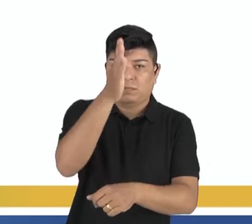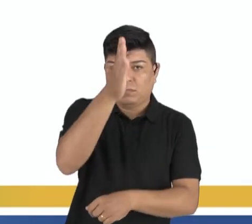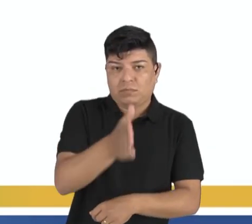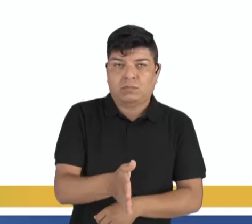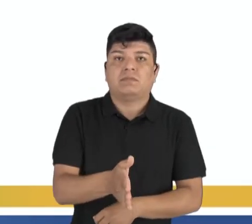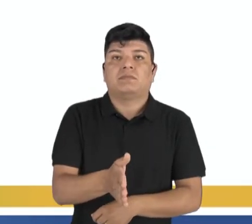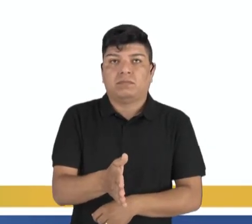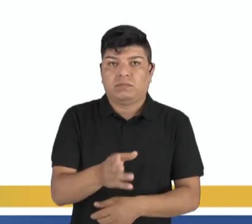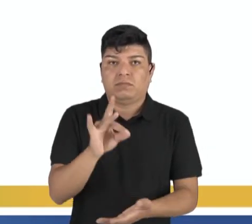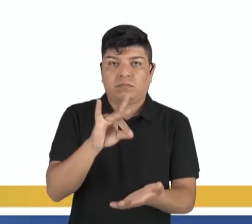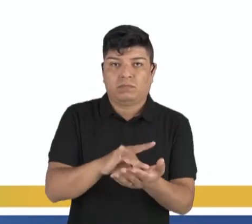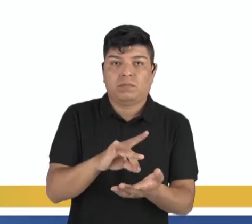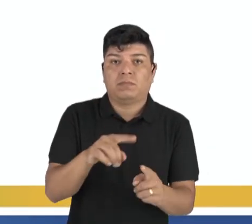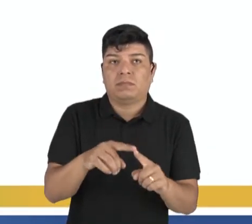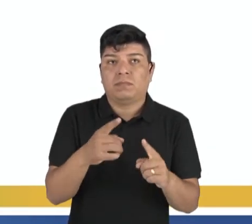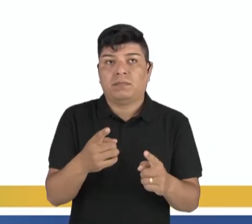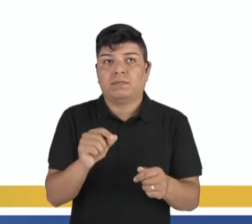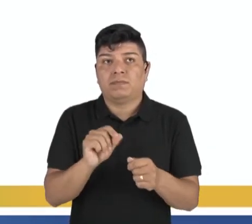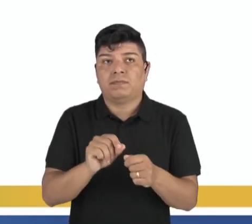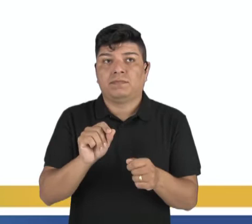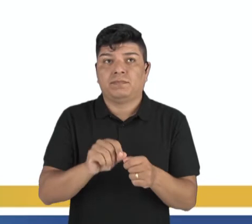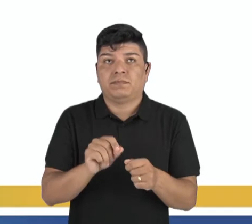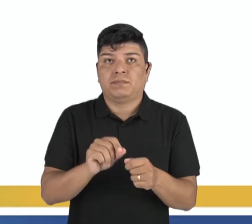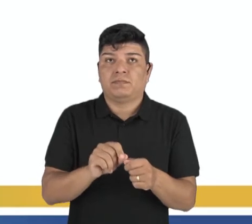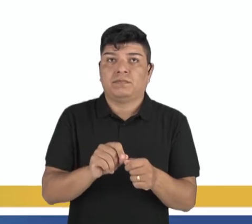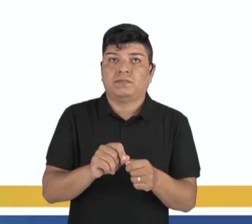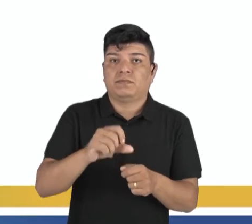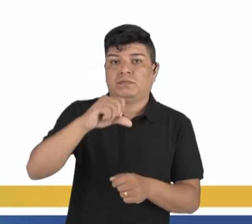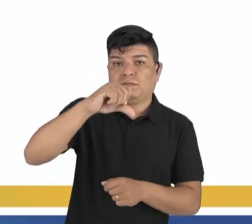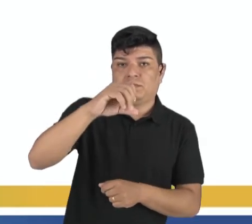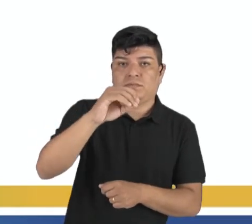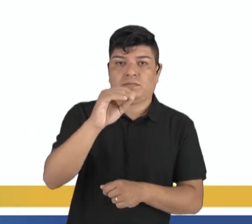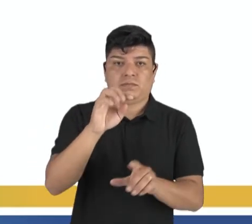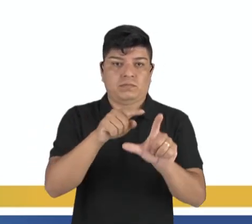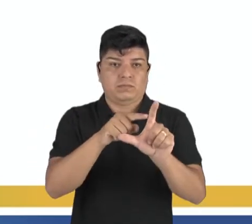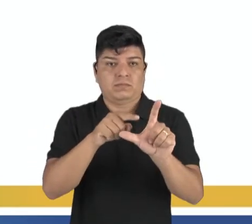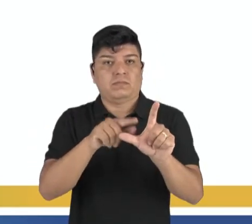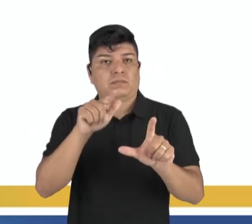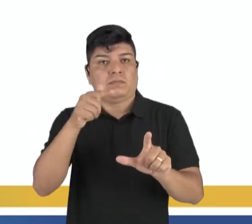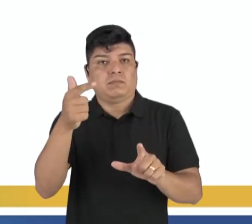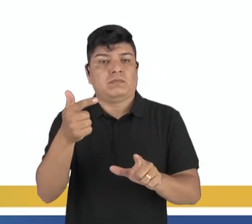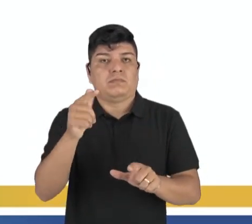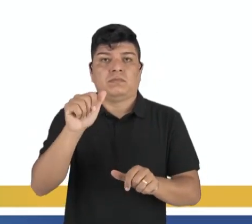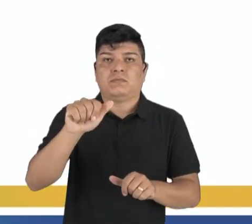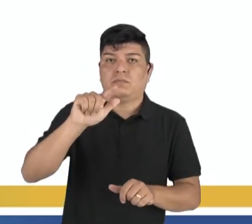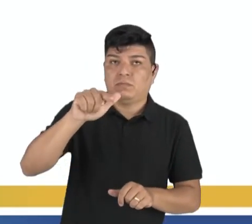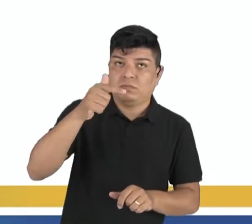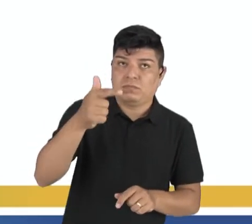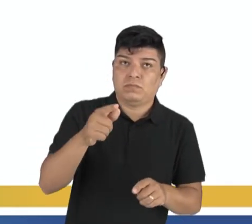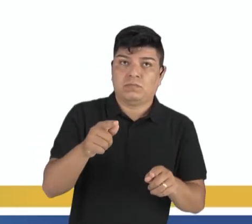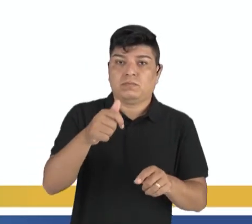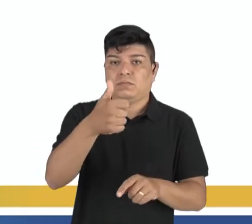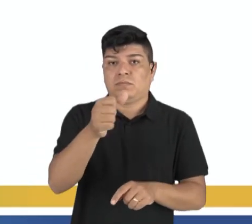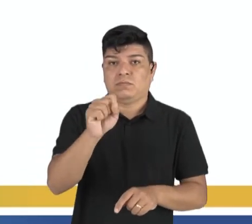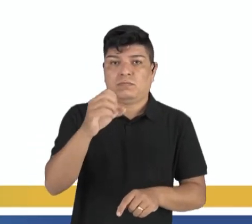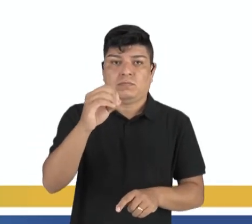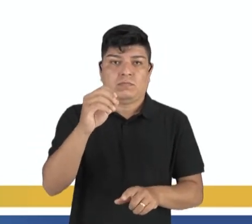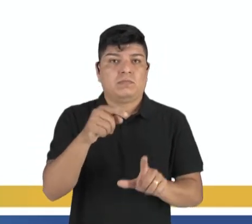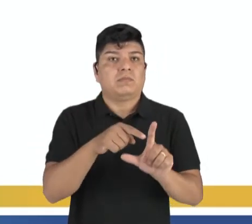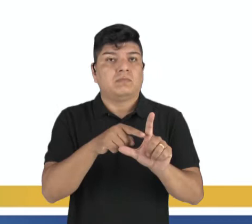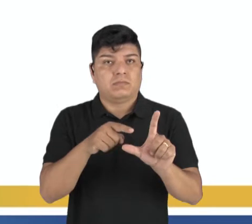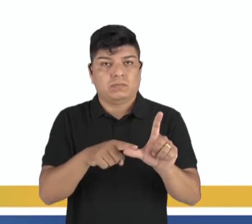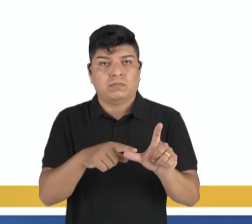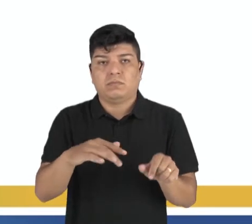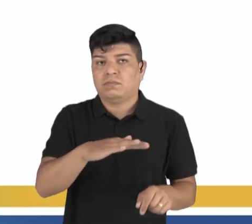do lado direito do meu original só que aí eu fiz um giro de 90 e depois mais um giro que deu 180 graus e aí ele foi